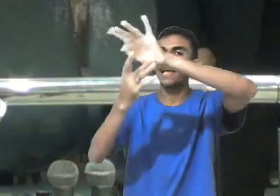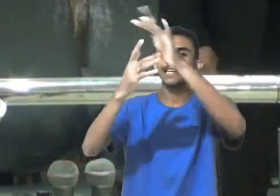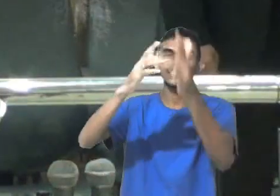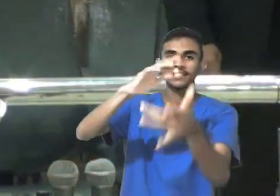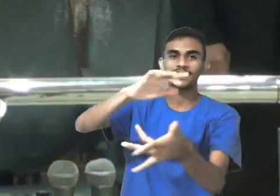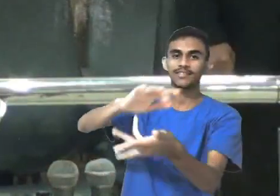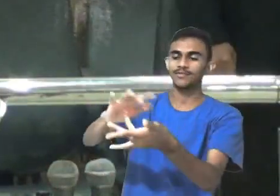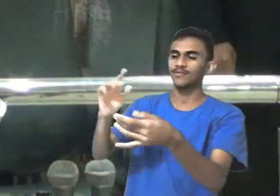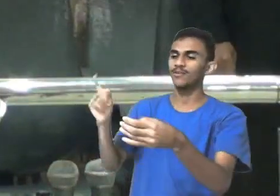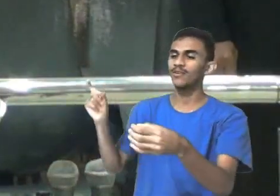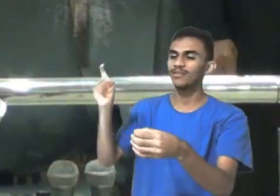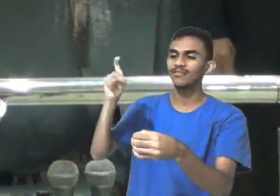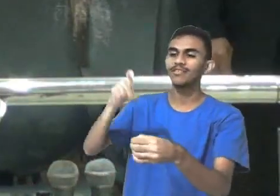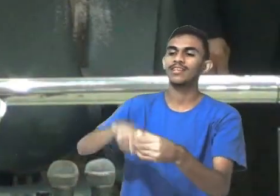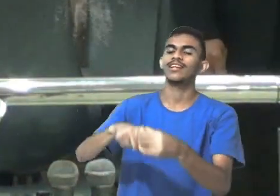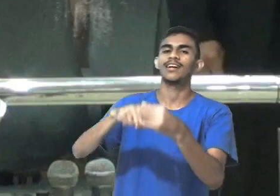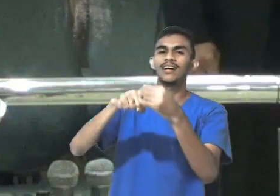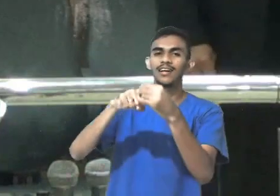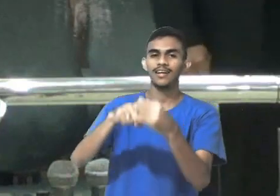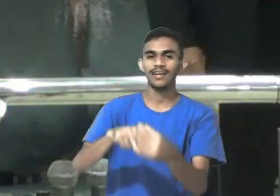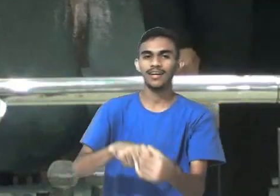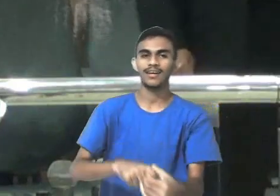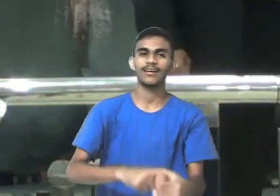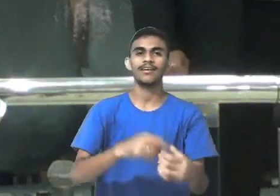cedo Jesus